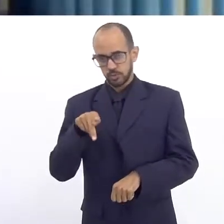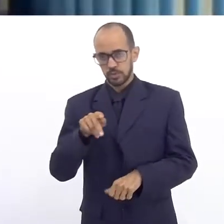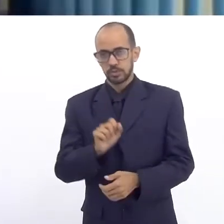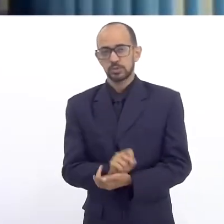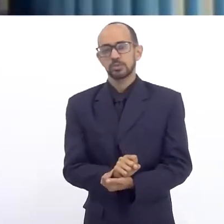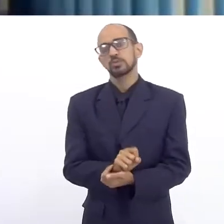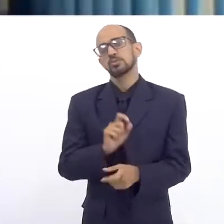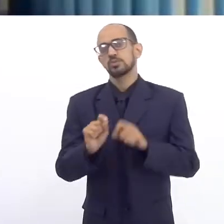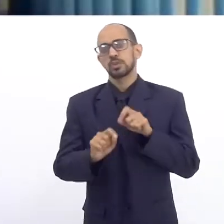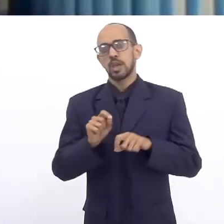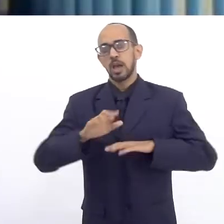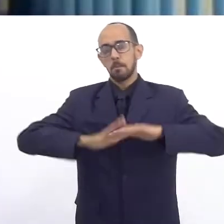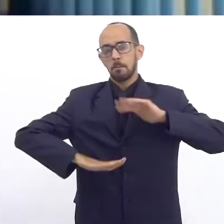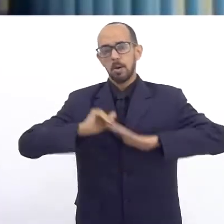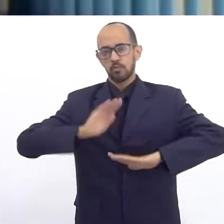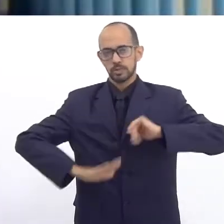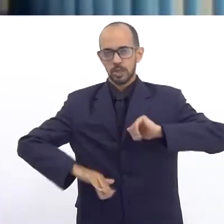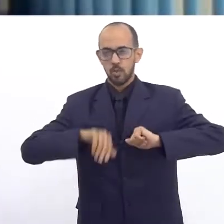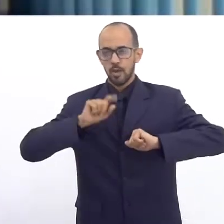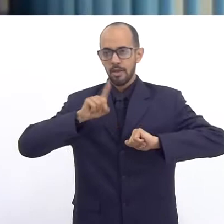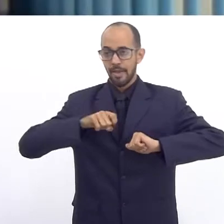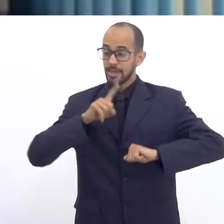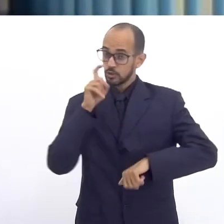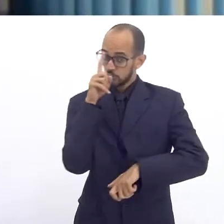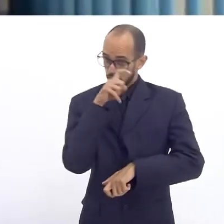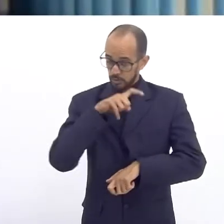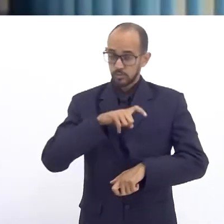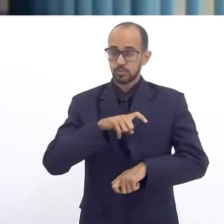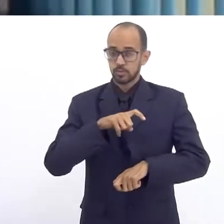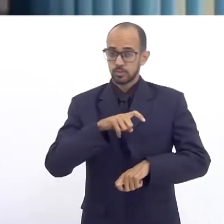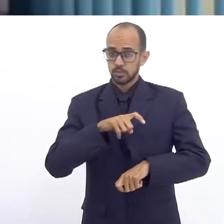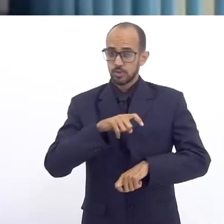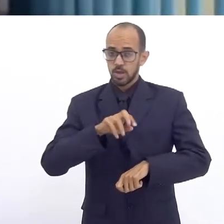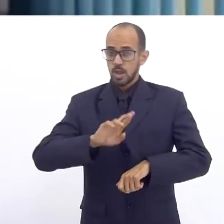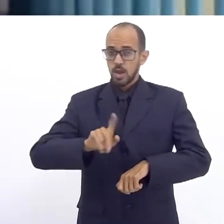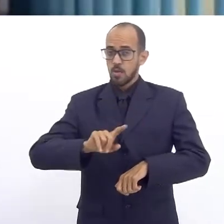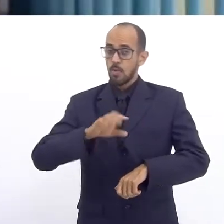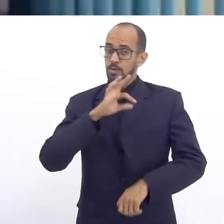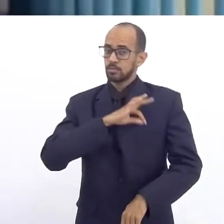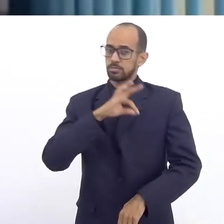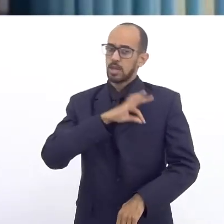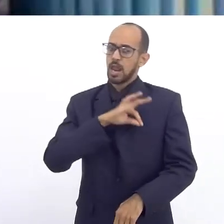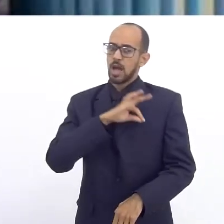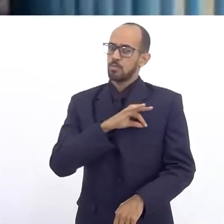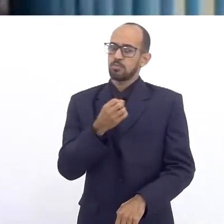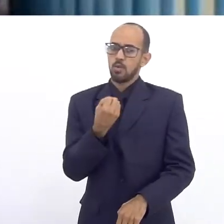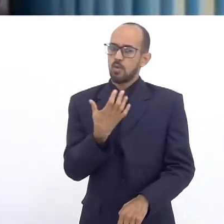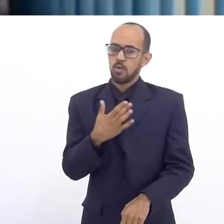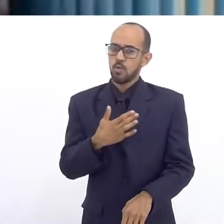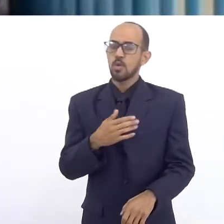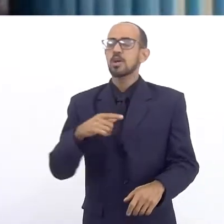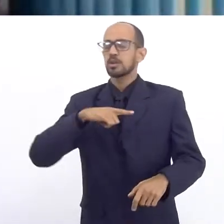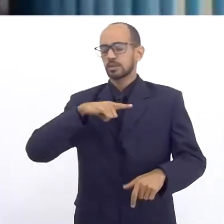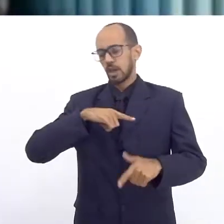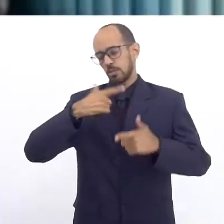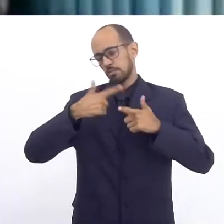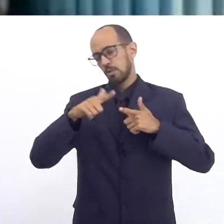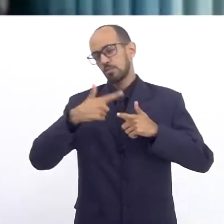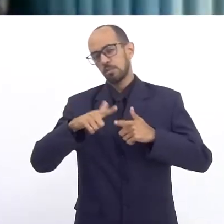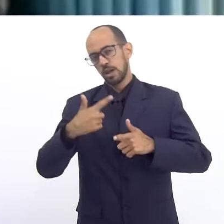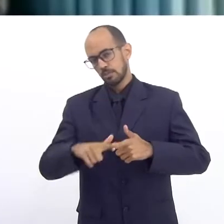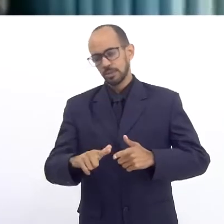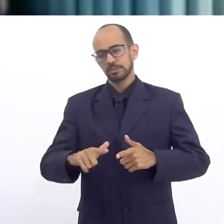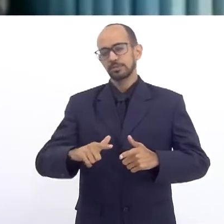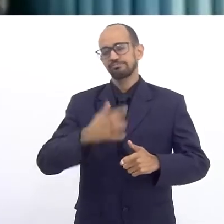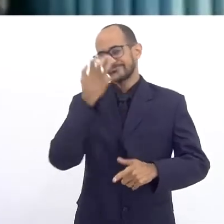por mais que a nossa profissão seja uma profissão difícil, não é bem remunerada, tem alguns